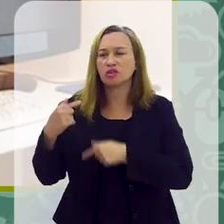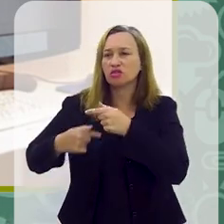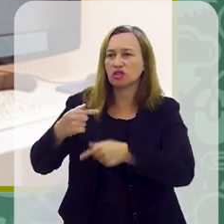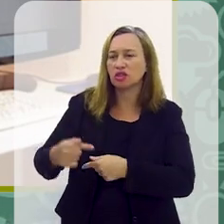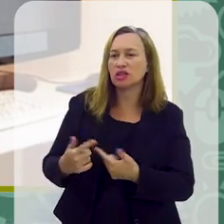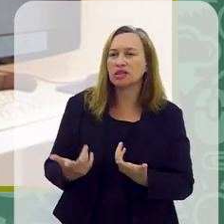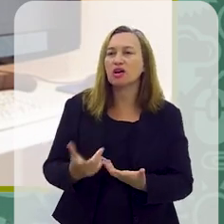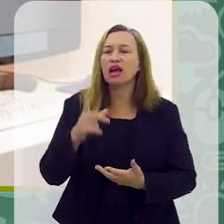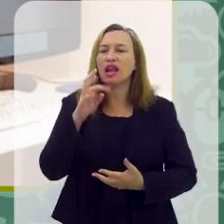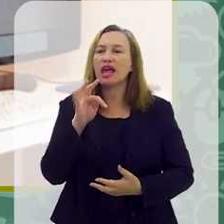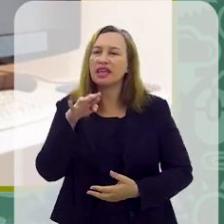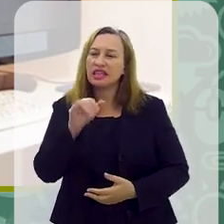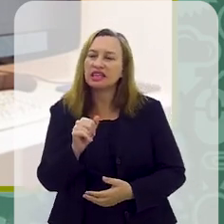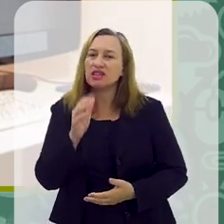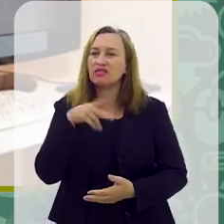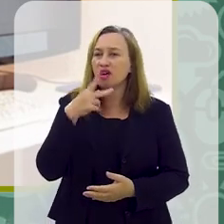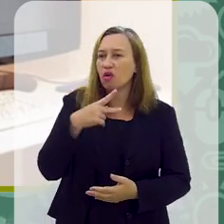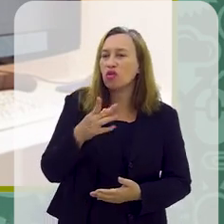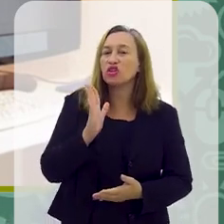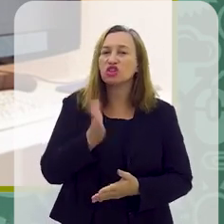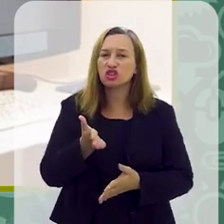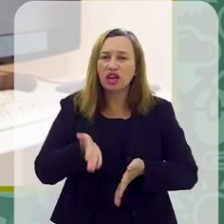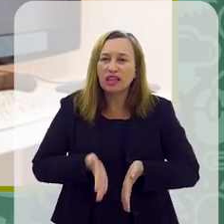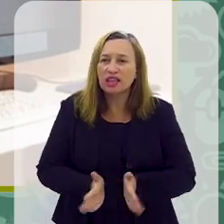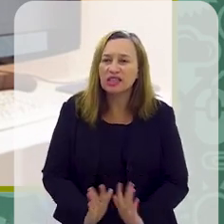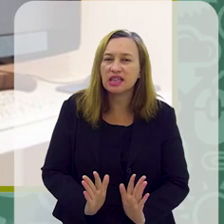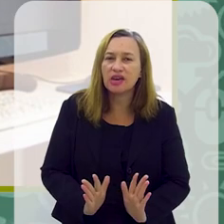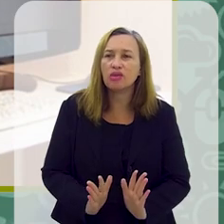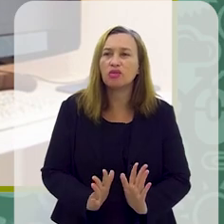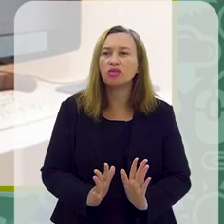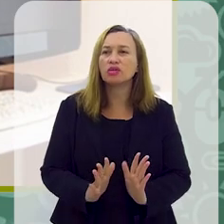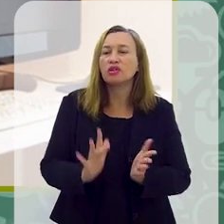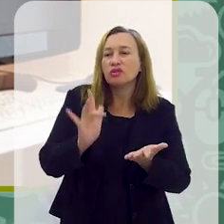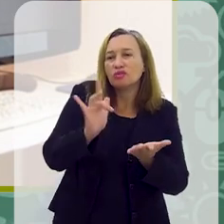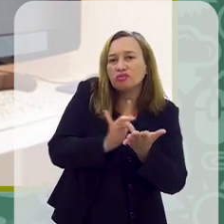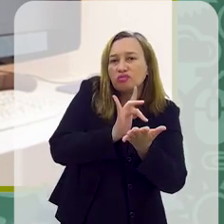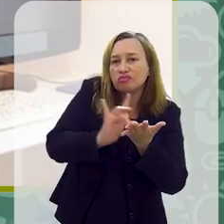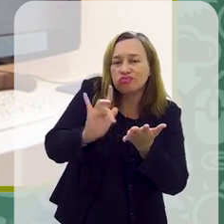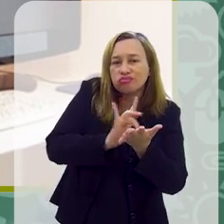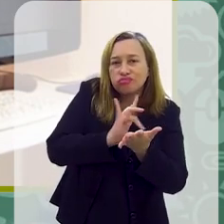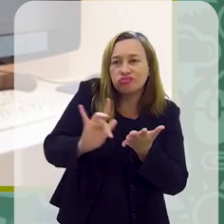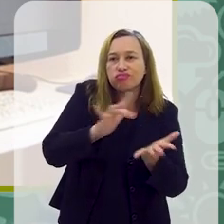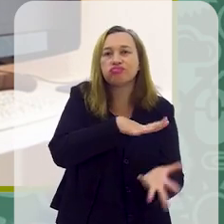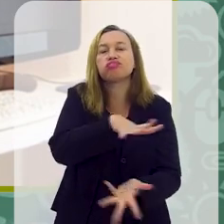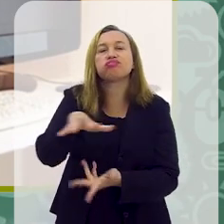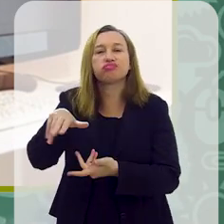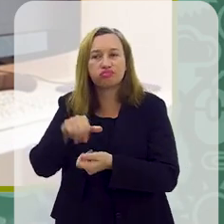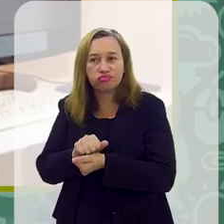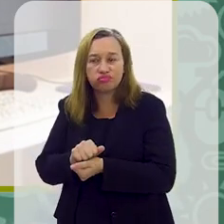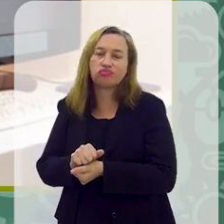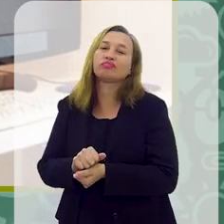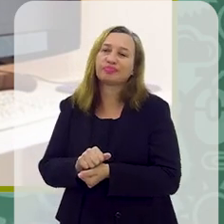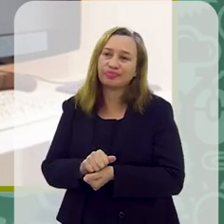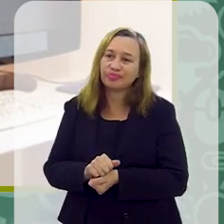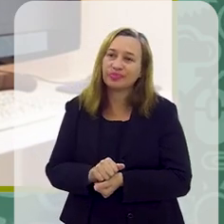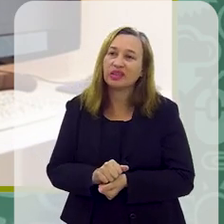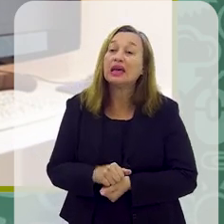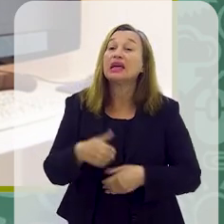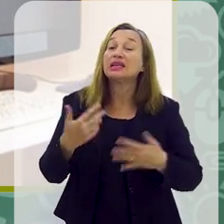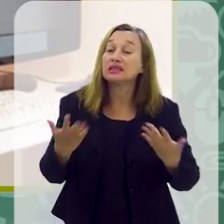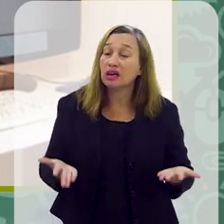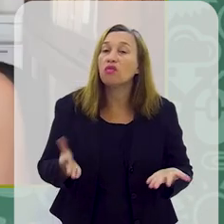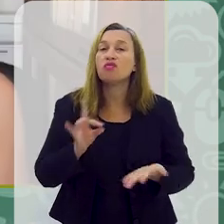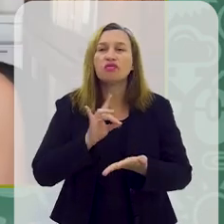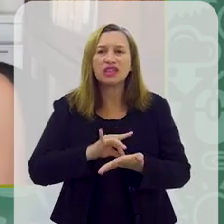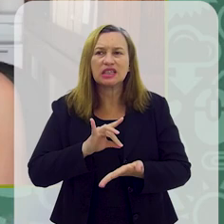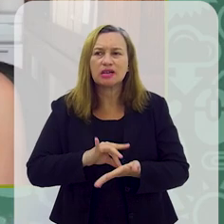gente está vivendo, porque como a Letícia falou, é a nova geração que já vem, já nasce aí com o dedinho, né? Nervoso aí